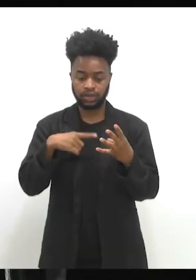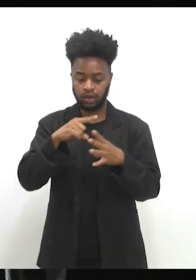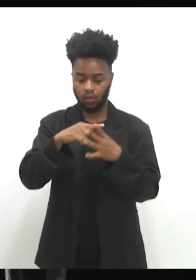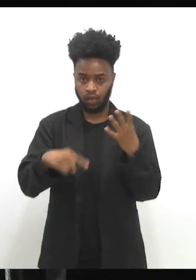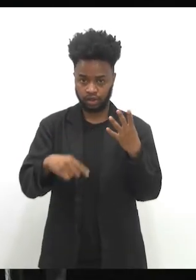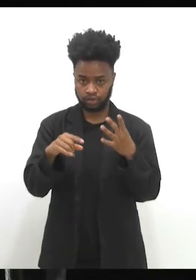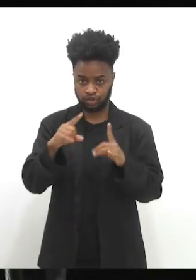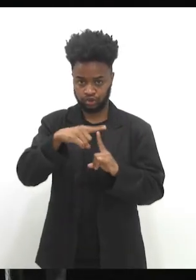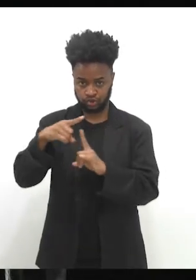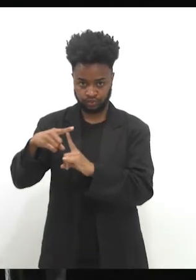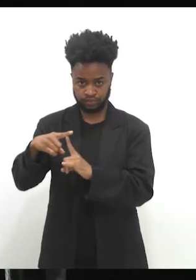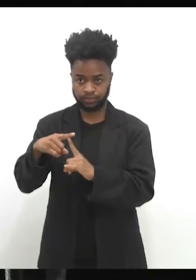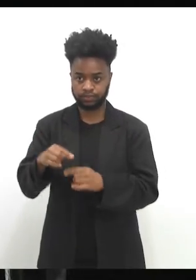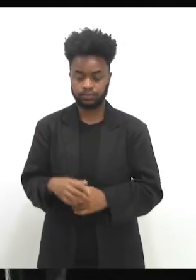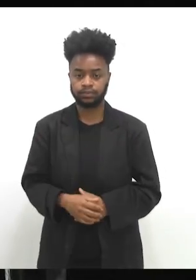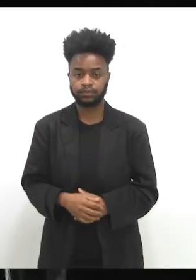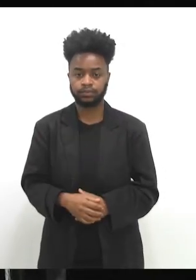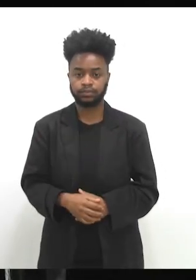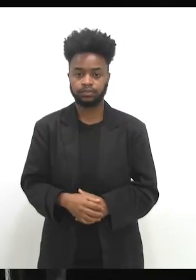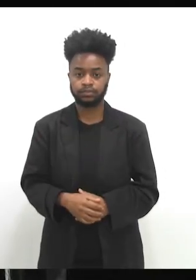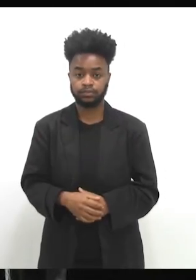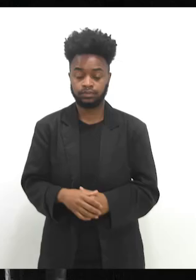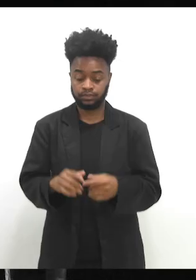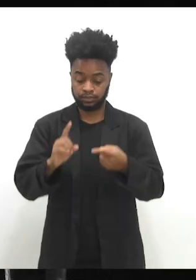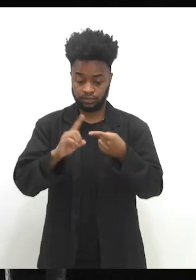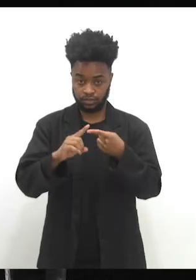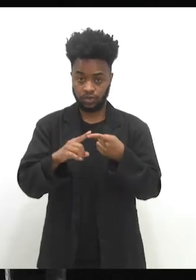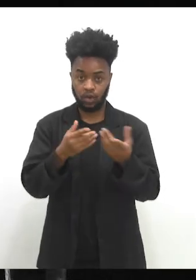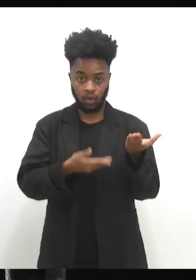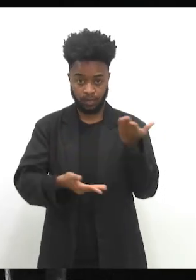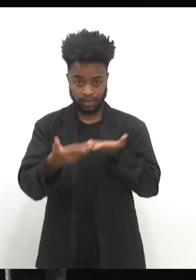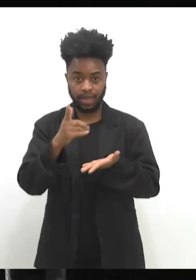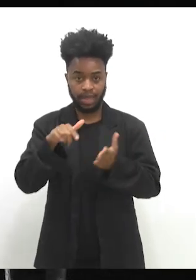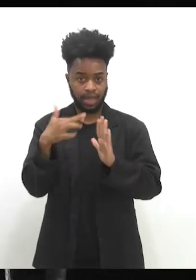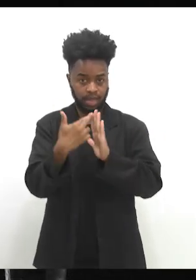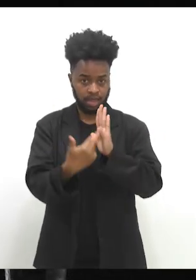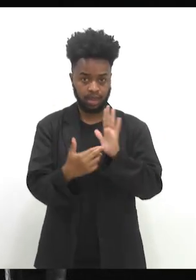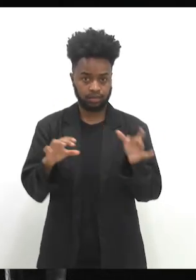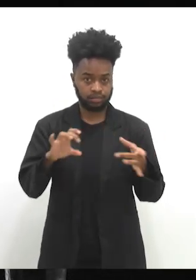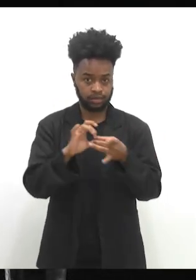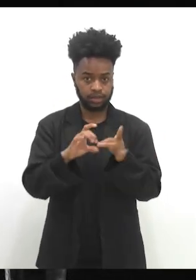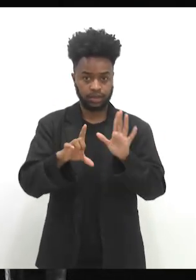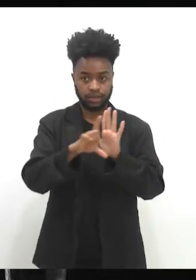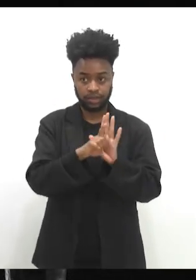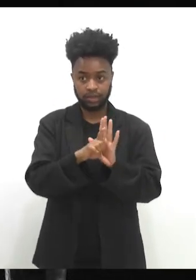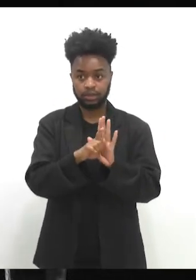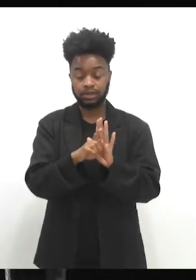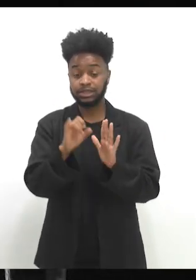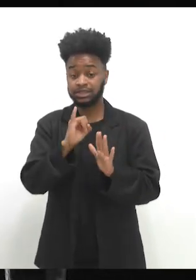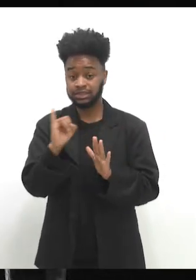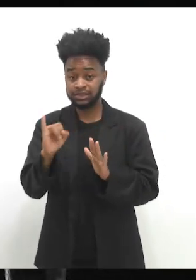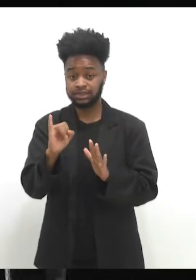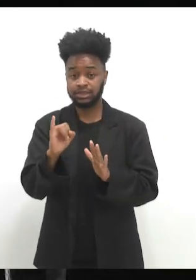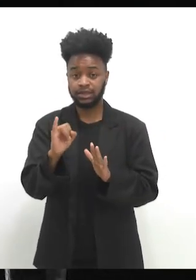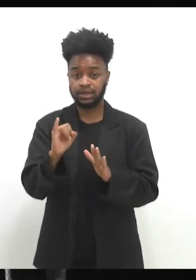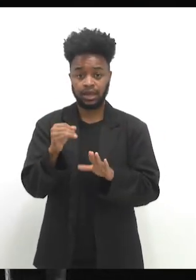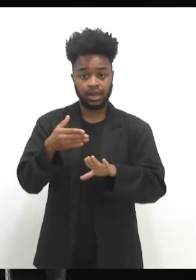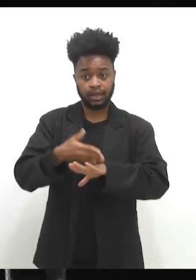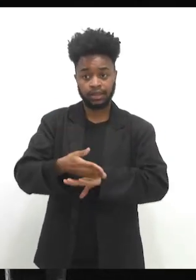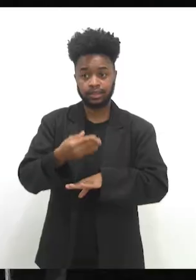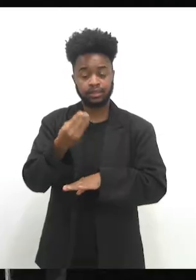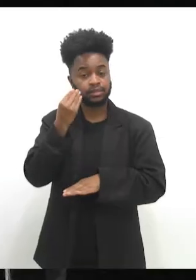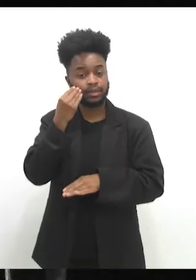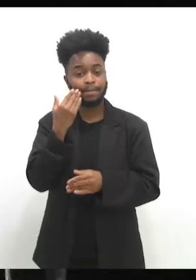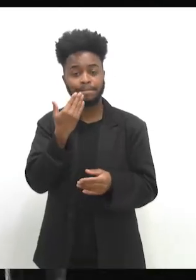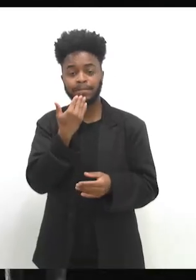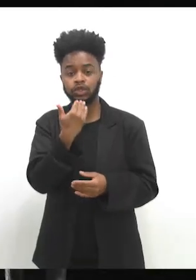gente tem 4 tipos de guarda. E a compartilhada, de fato, é a regra prevista na lei. Então, quando você vai entrar com uma ação para